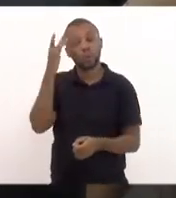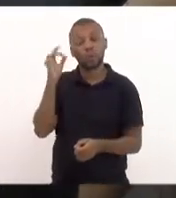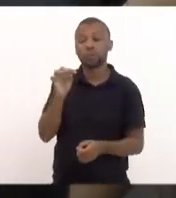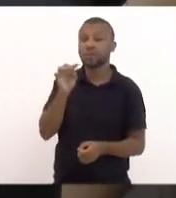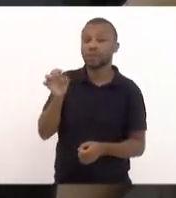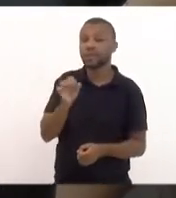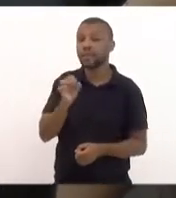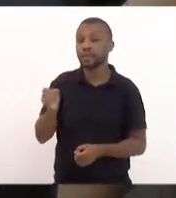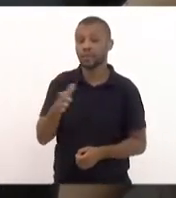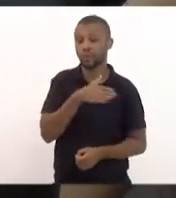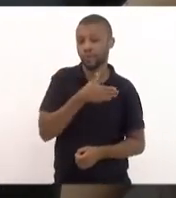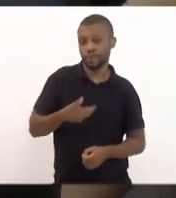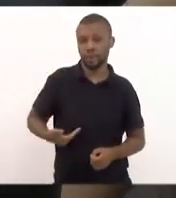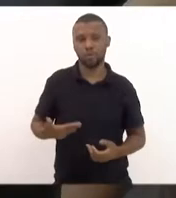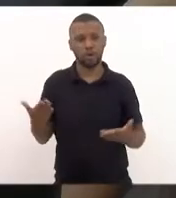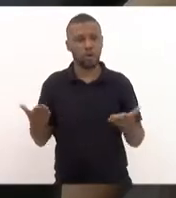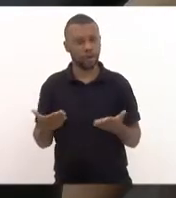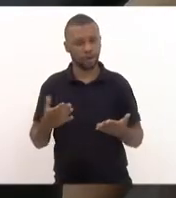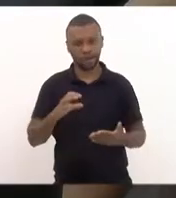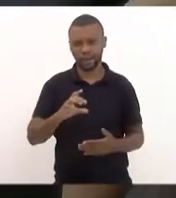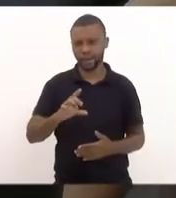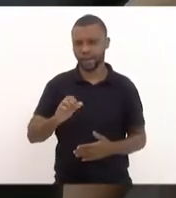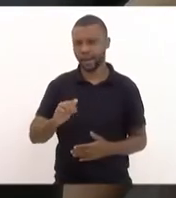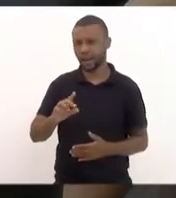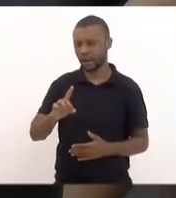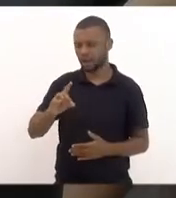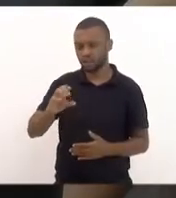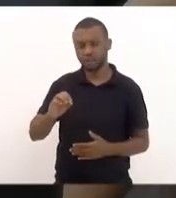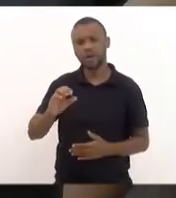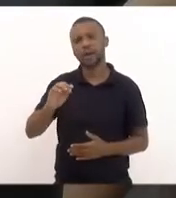alguma vez, o governador Cláudio Castro, um conselho